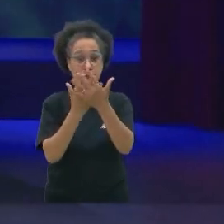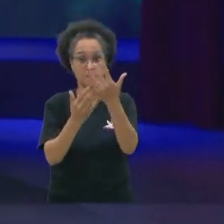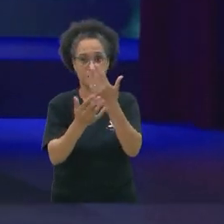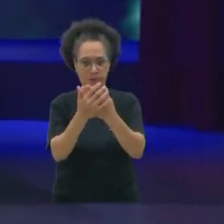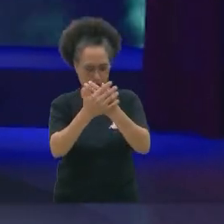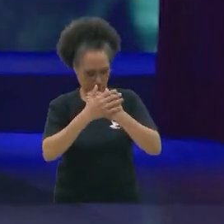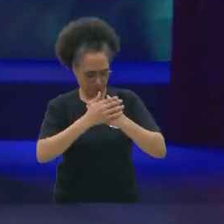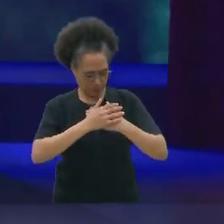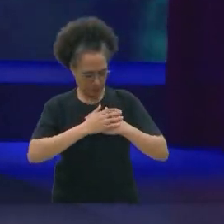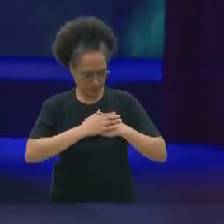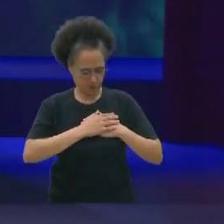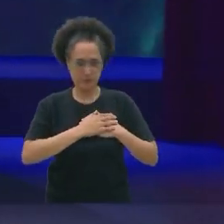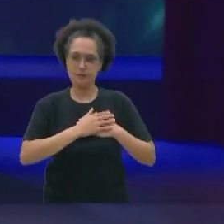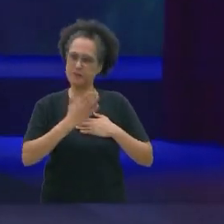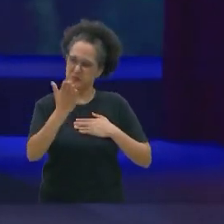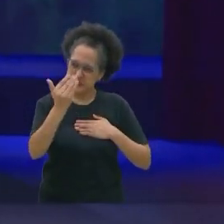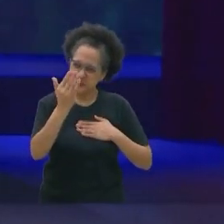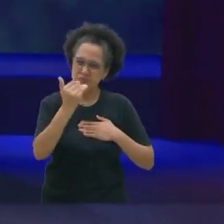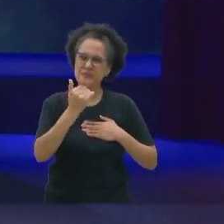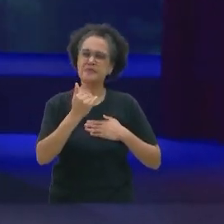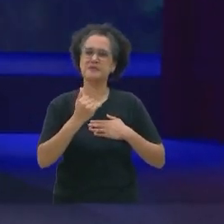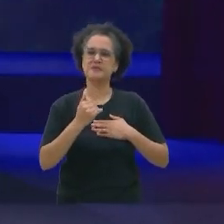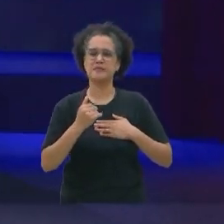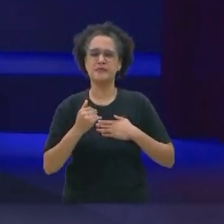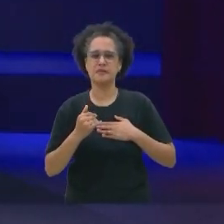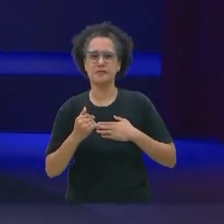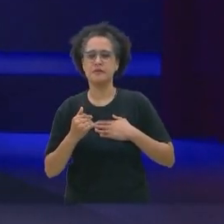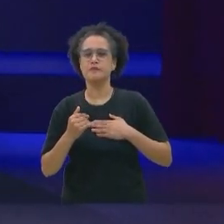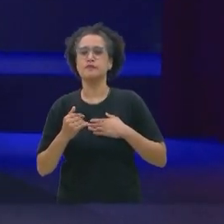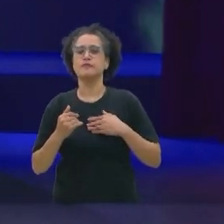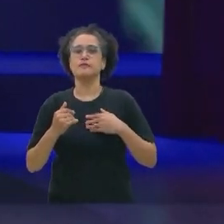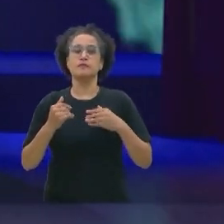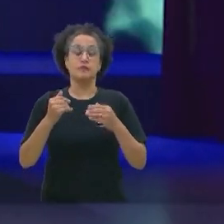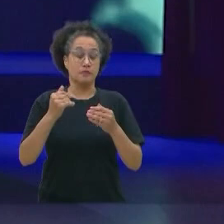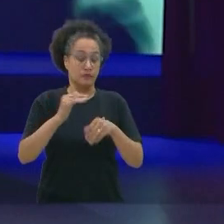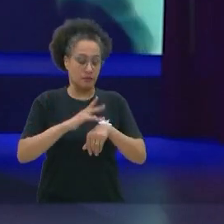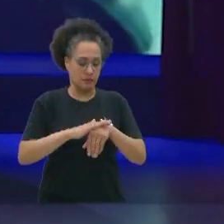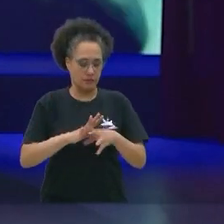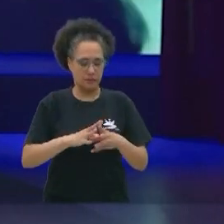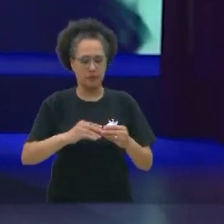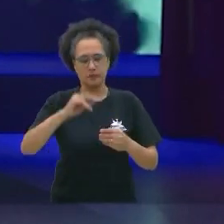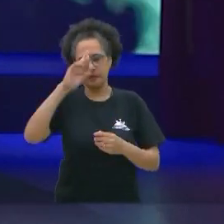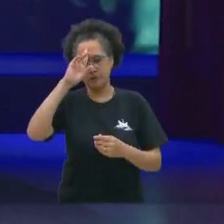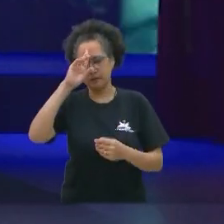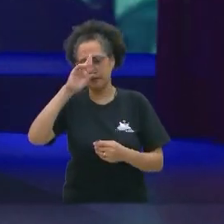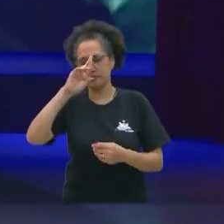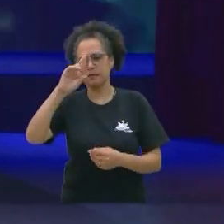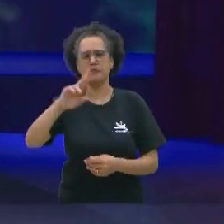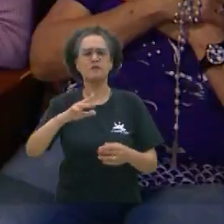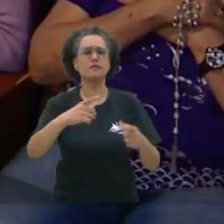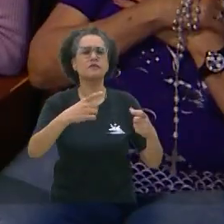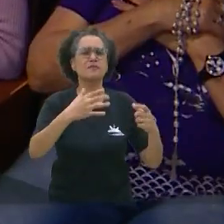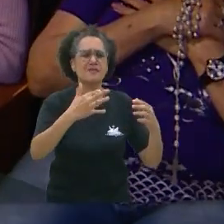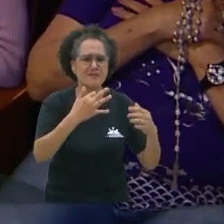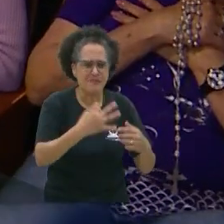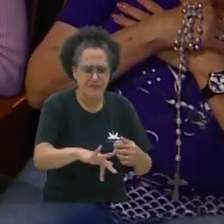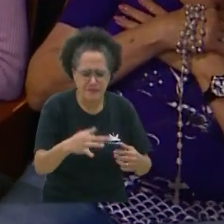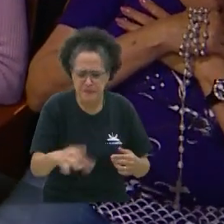que nos acompanha, coloque a tua mão em teu coração. Cura, Senhor, onde